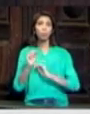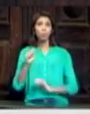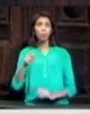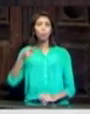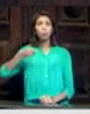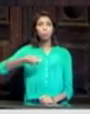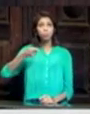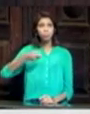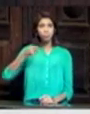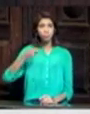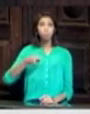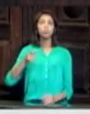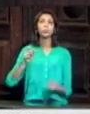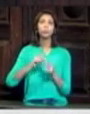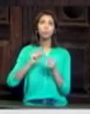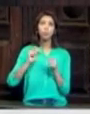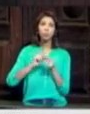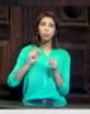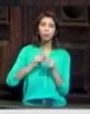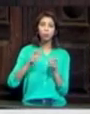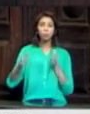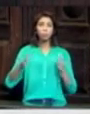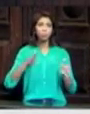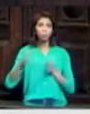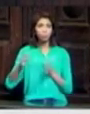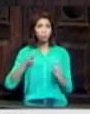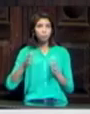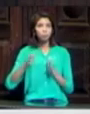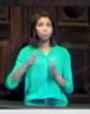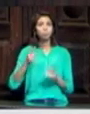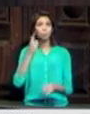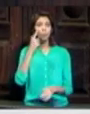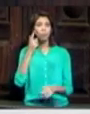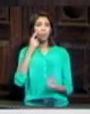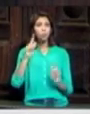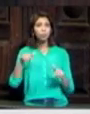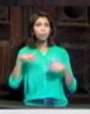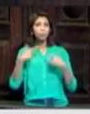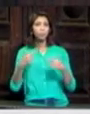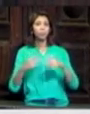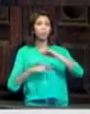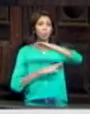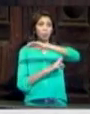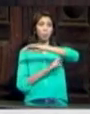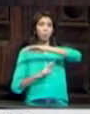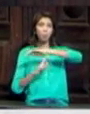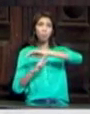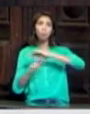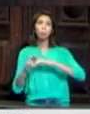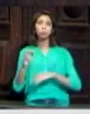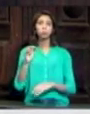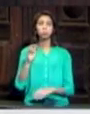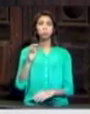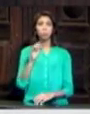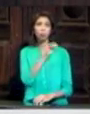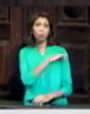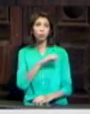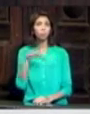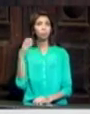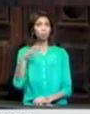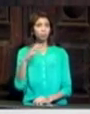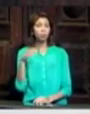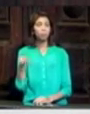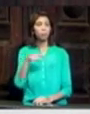obriga a fazer nesse período investimentos na Ponte Rio-Niterói, que nós que somos